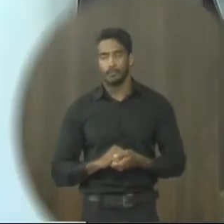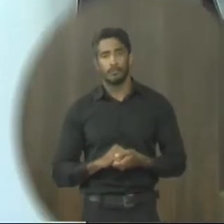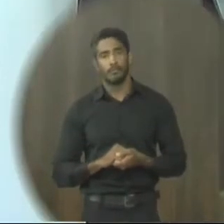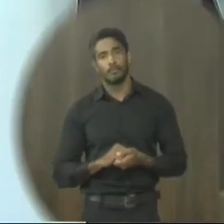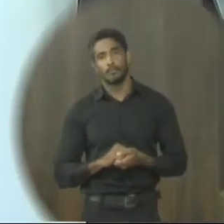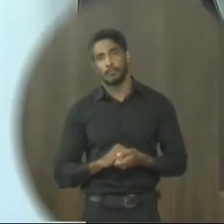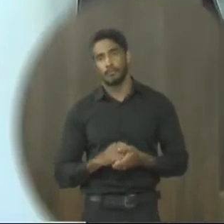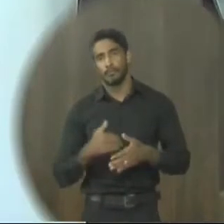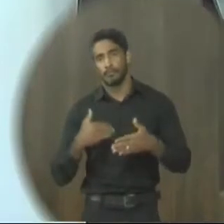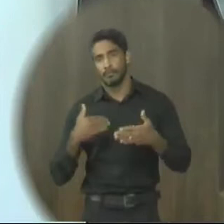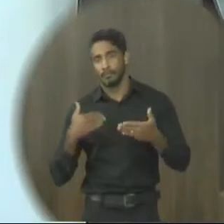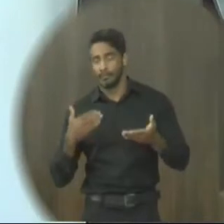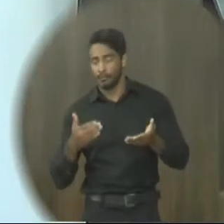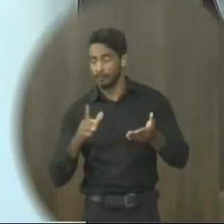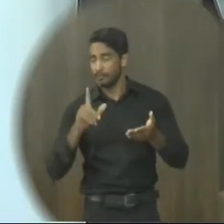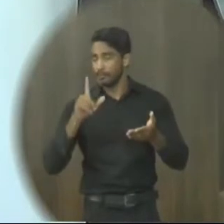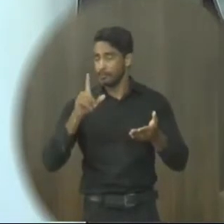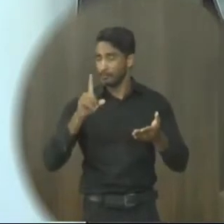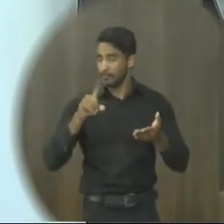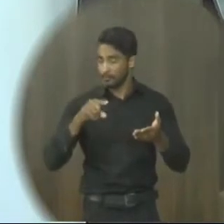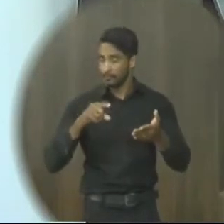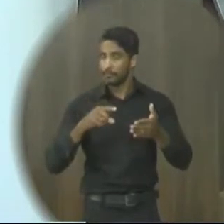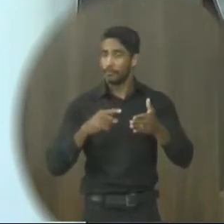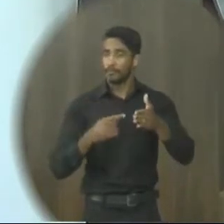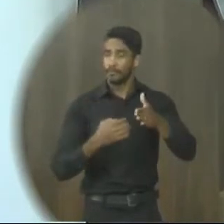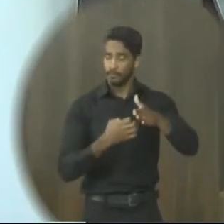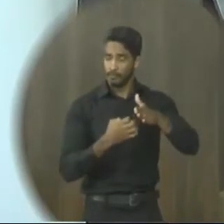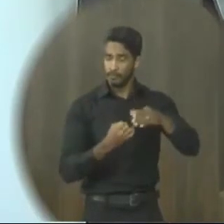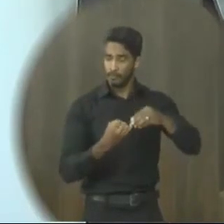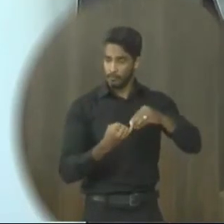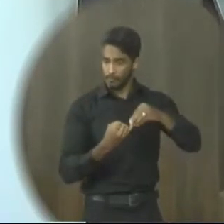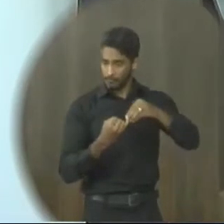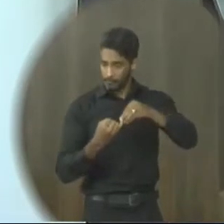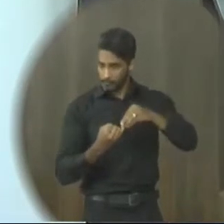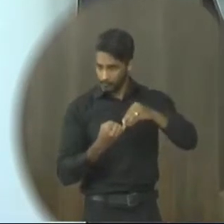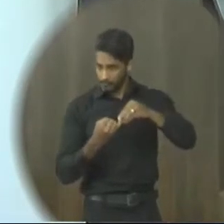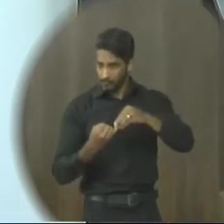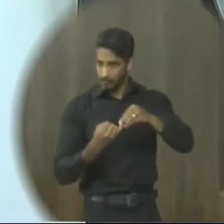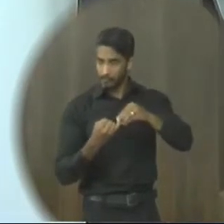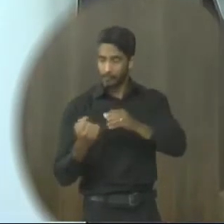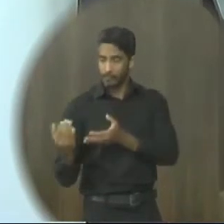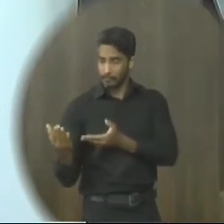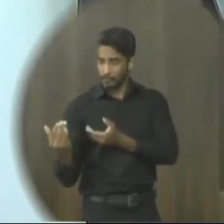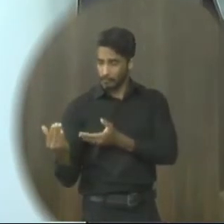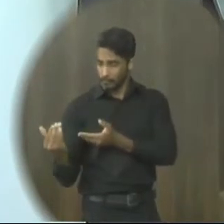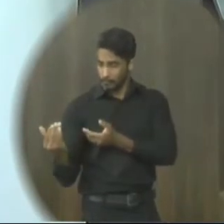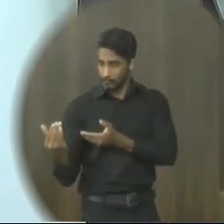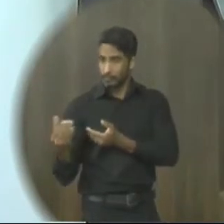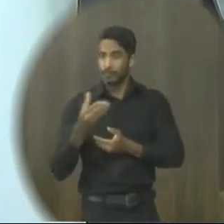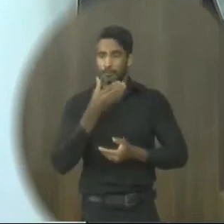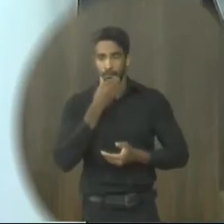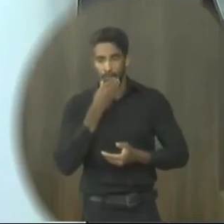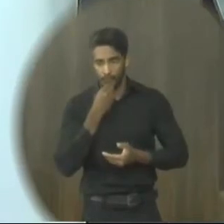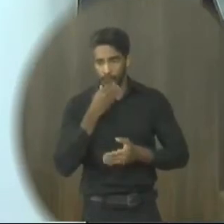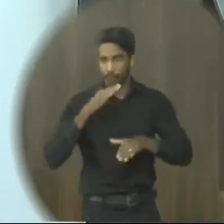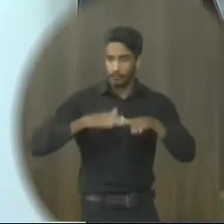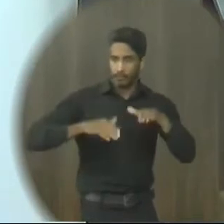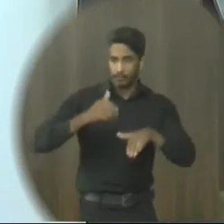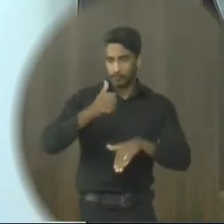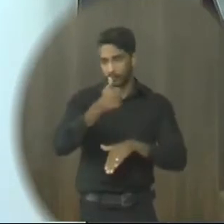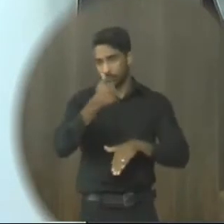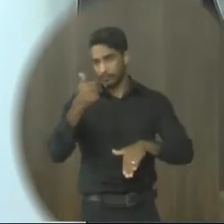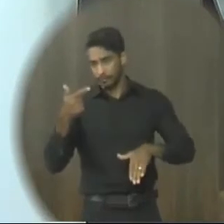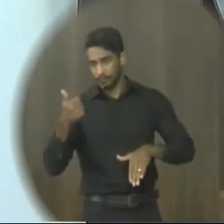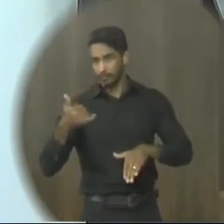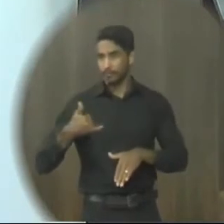A Ordem de Demoleiros é uma entidade formada por jovens de sexo masculino com idade entre